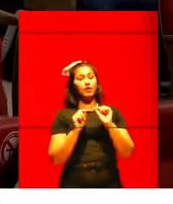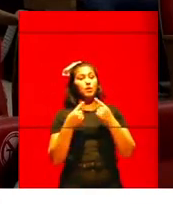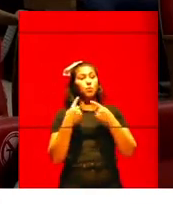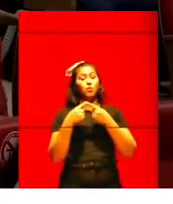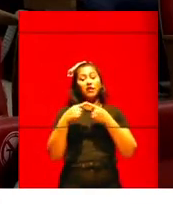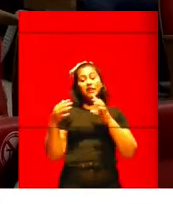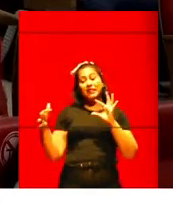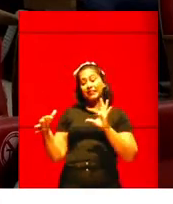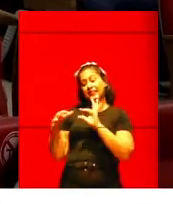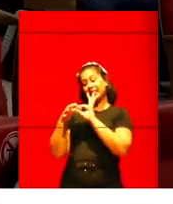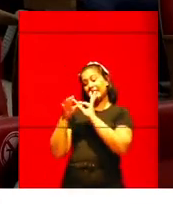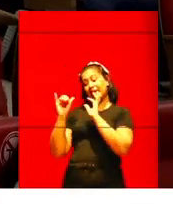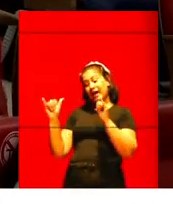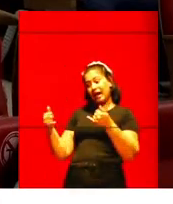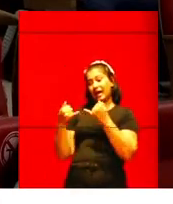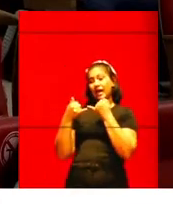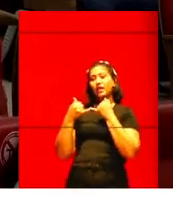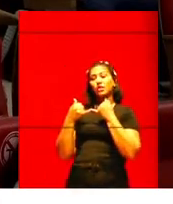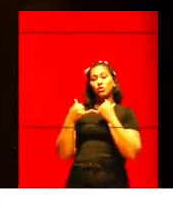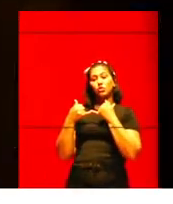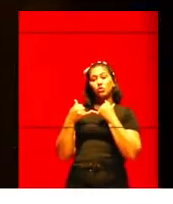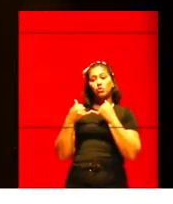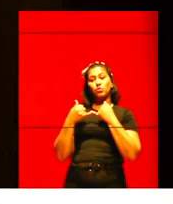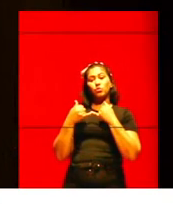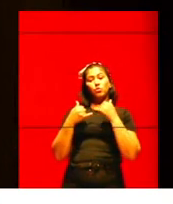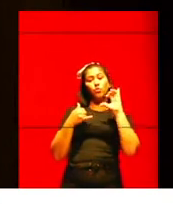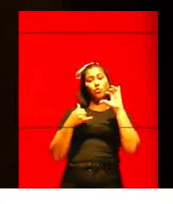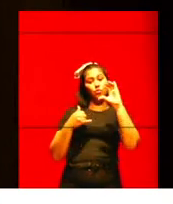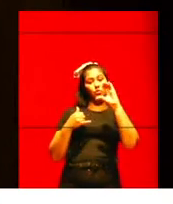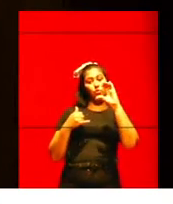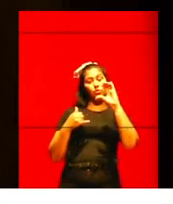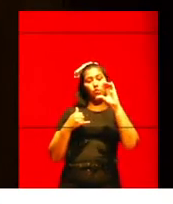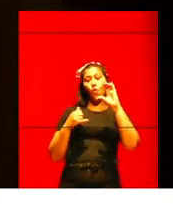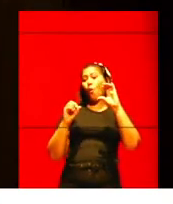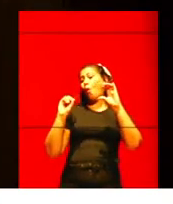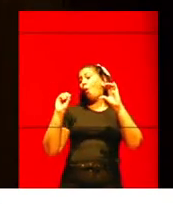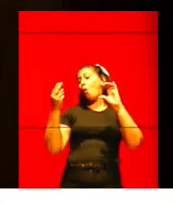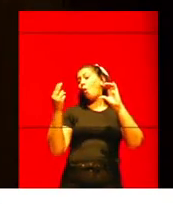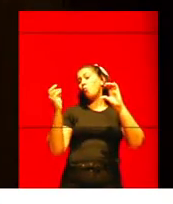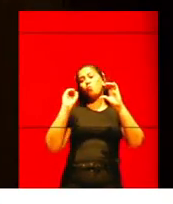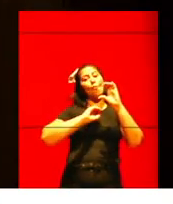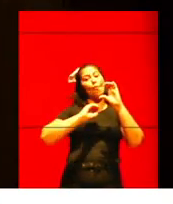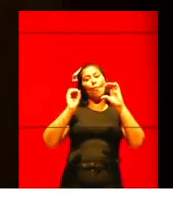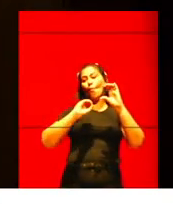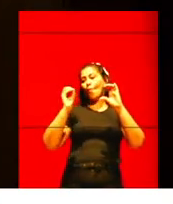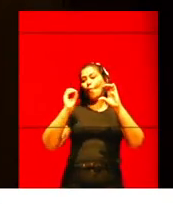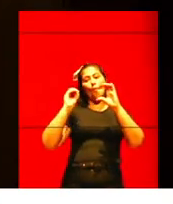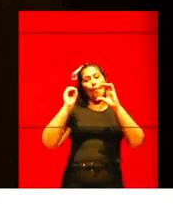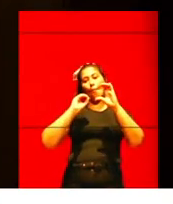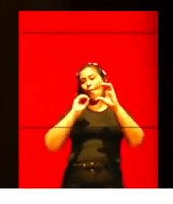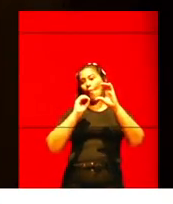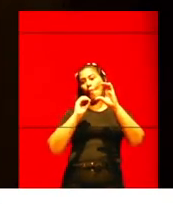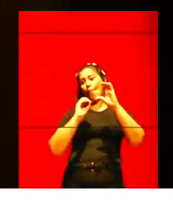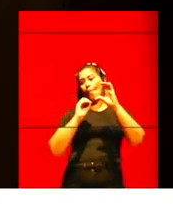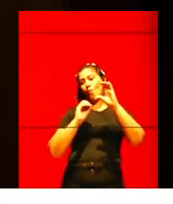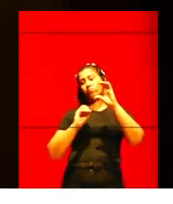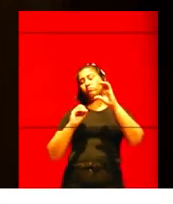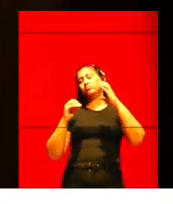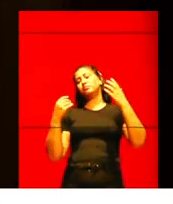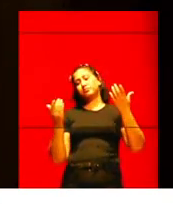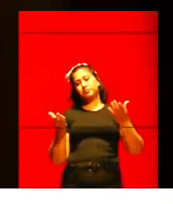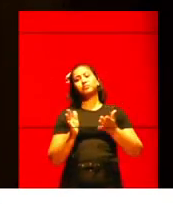Está ligado a um ou nenhum carbono? É, nenhum